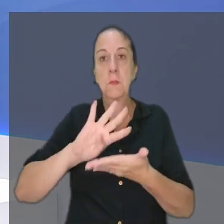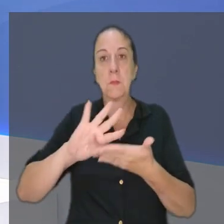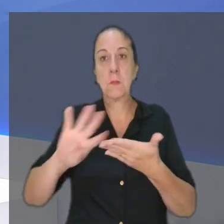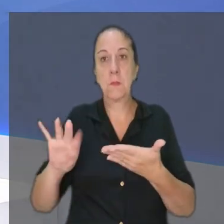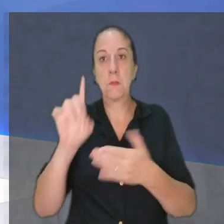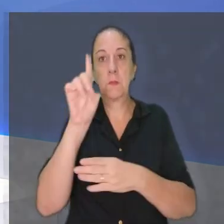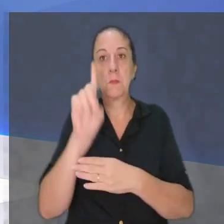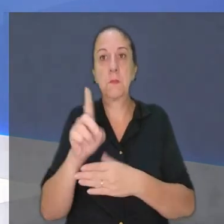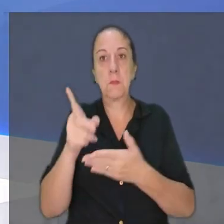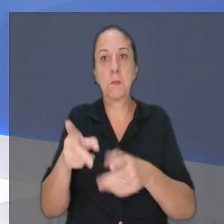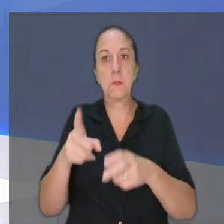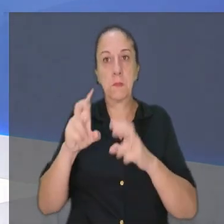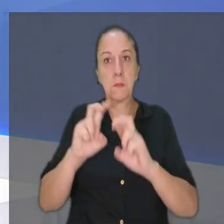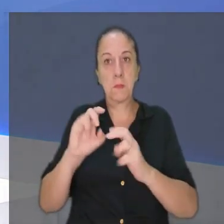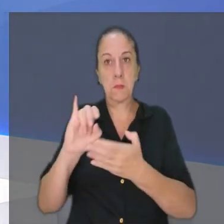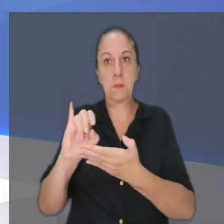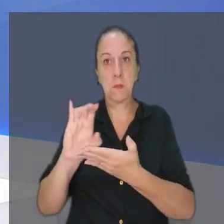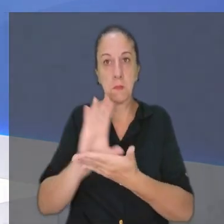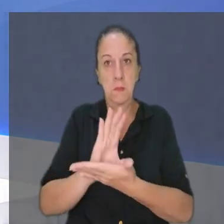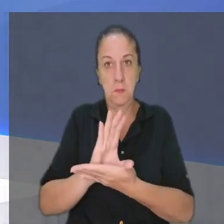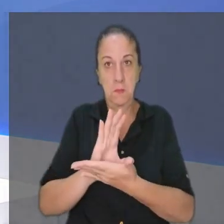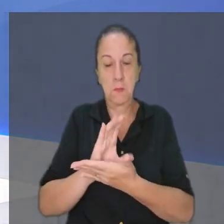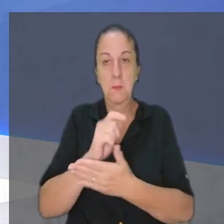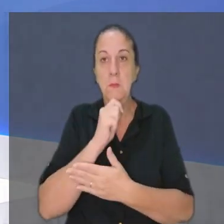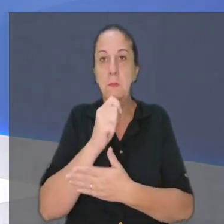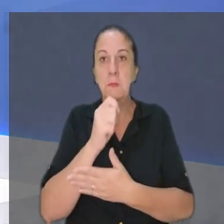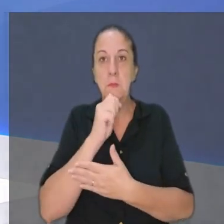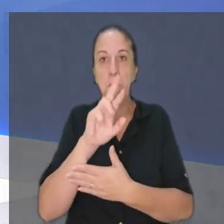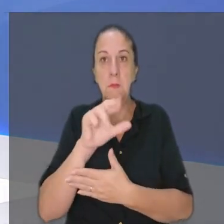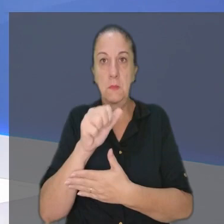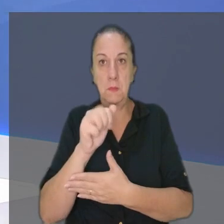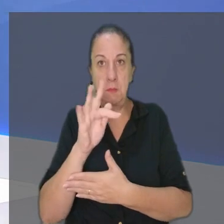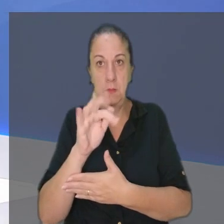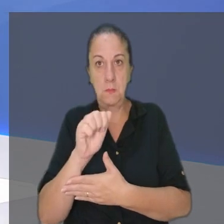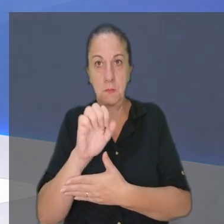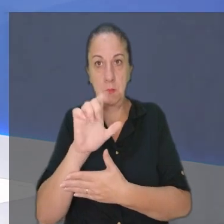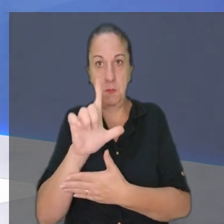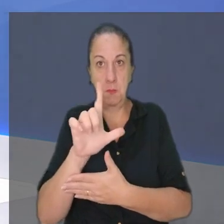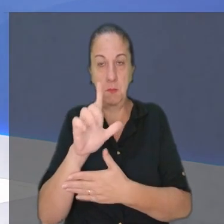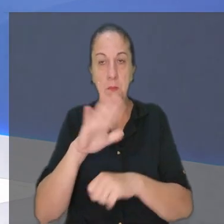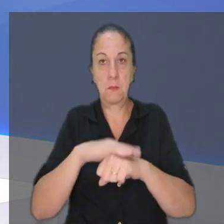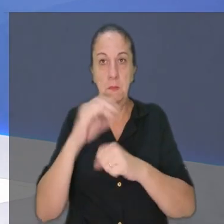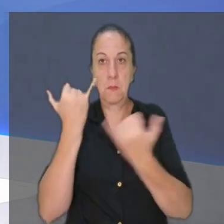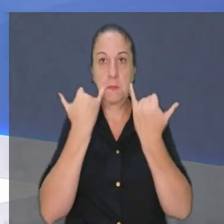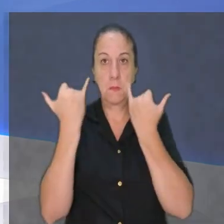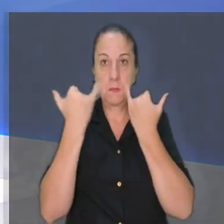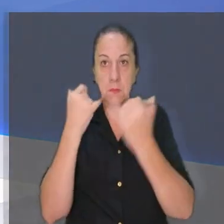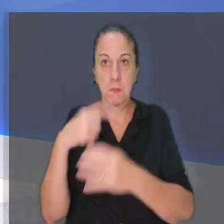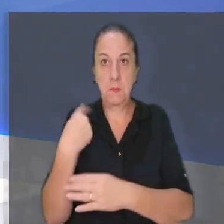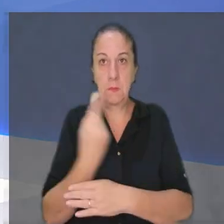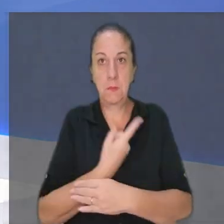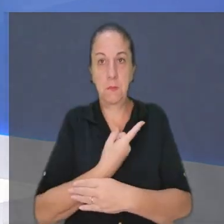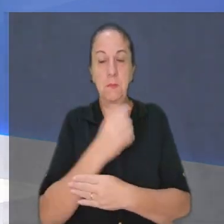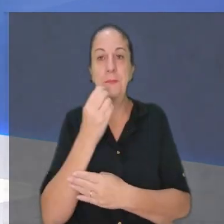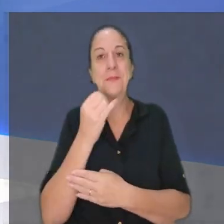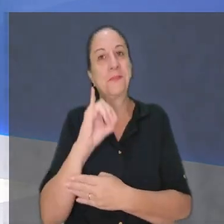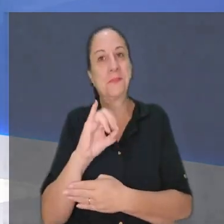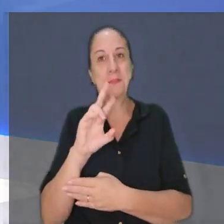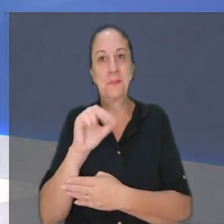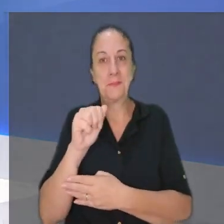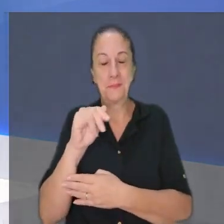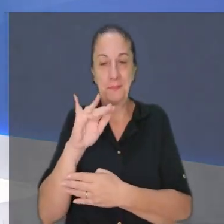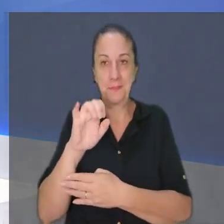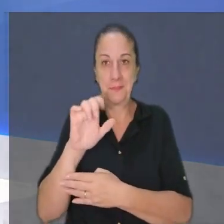nem retira da empregada o direito de receber a indenização. O repórter Rafael Oliveira tem mais informações para a gente.